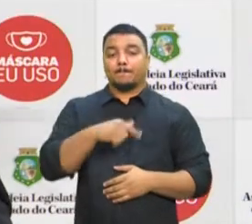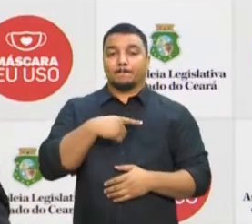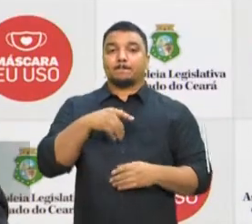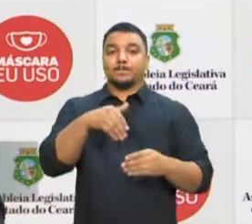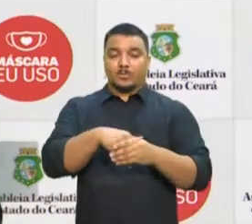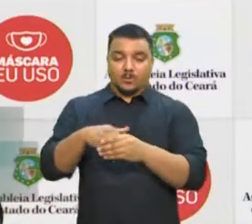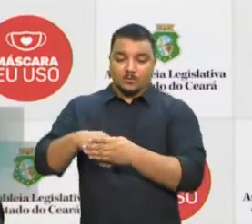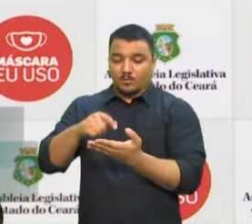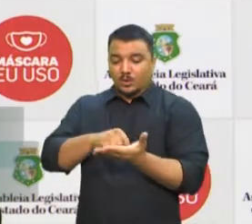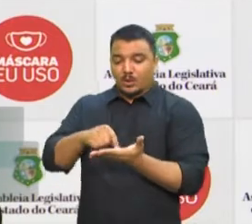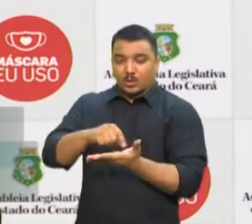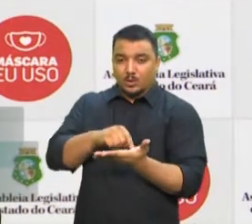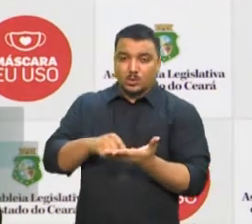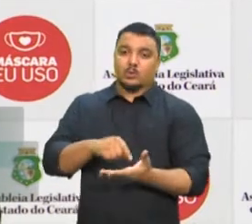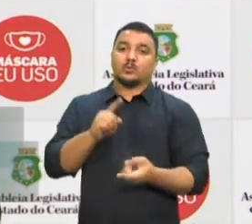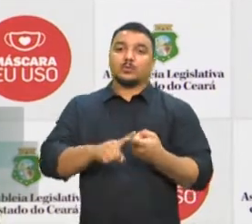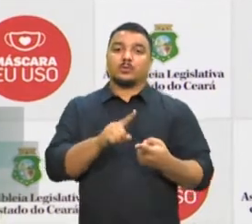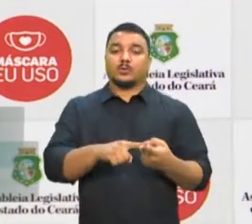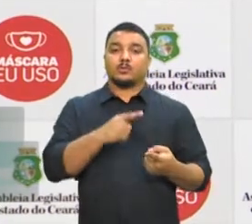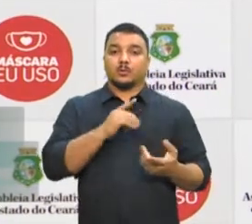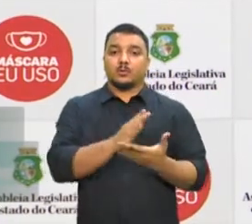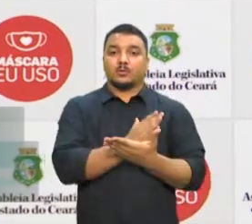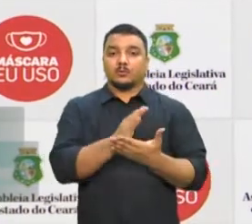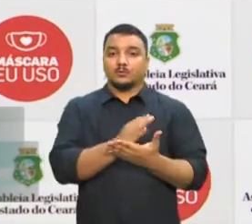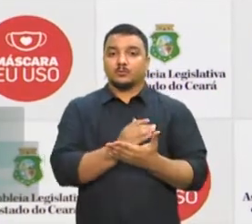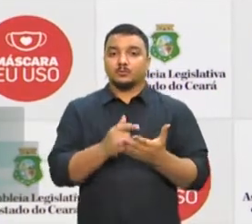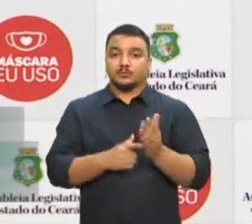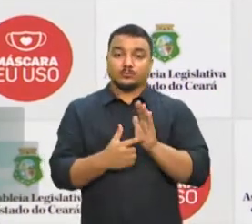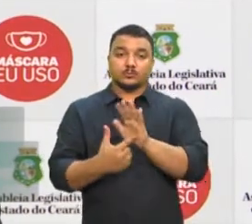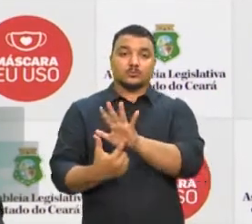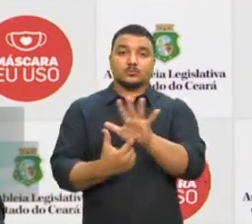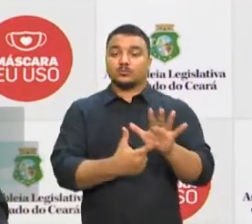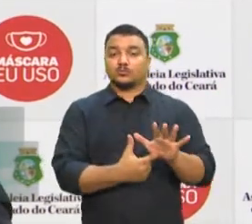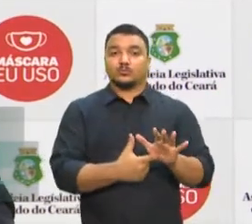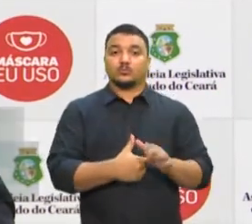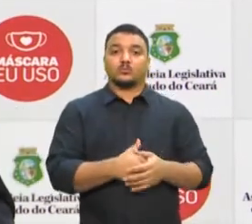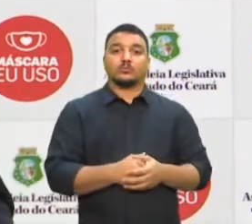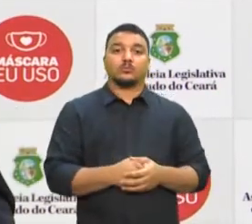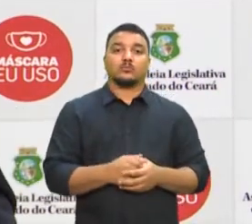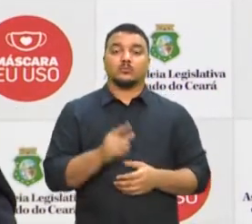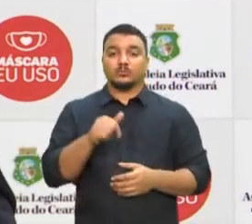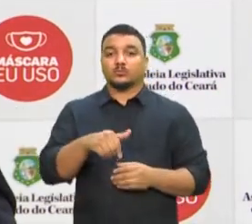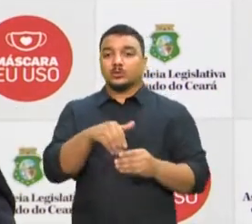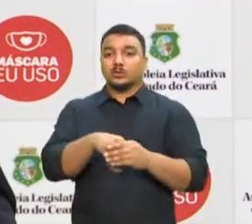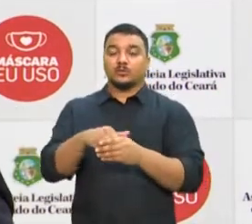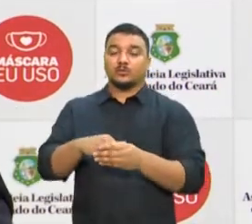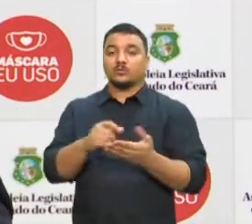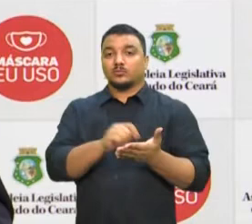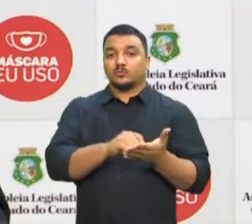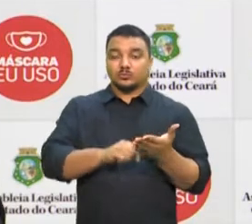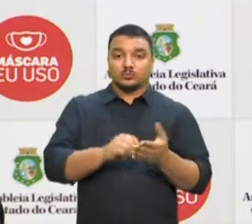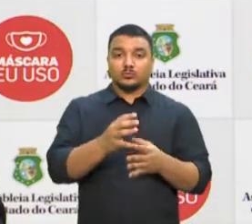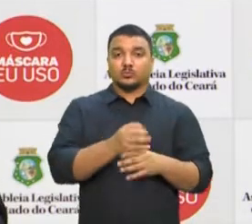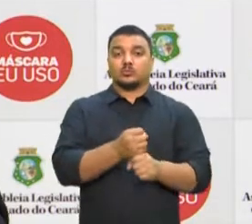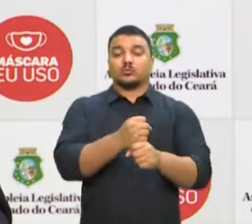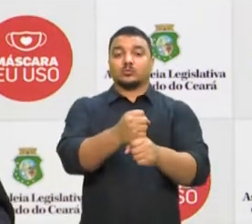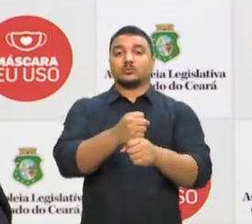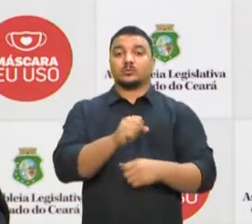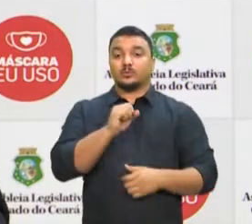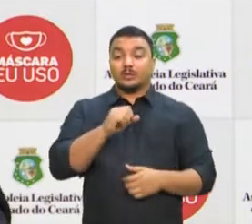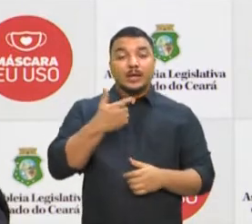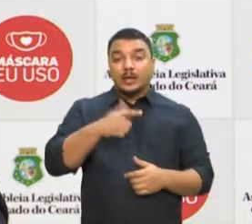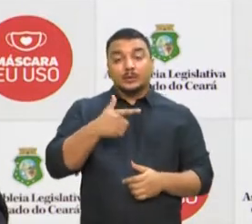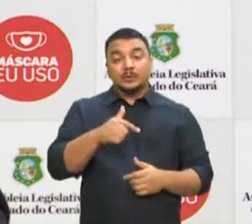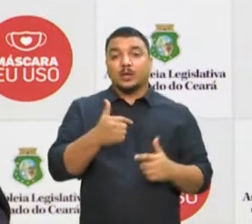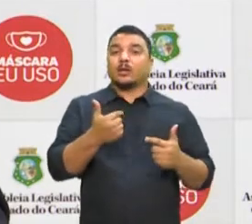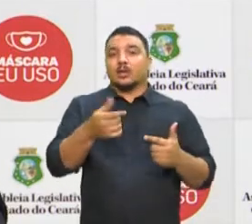e termos umas urnas por amostragem com o voto impresso, para que se não tenha nenhum